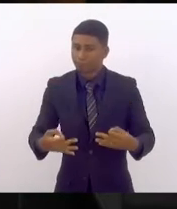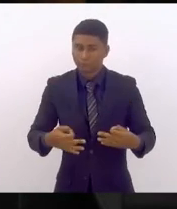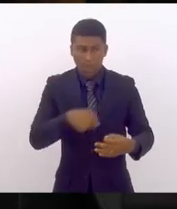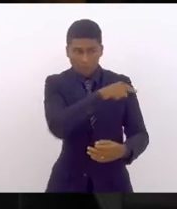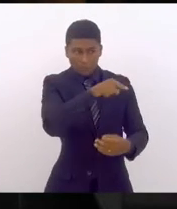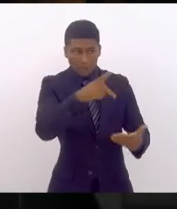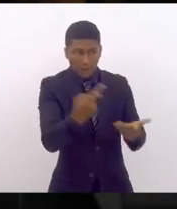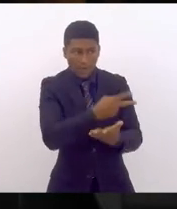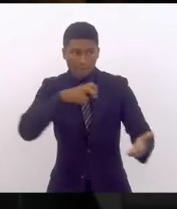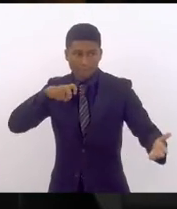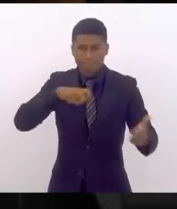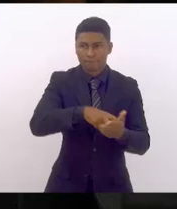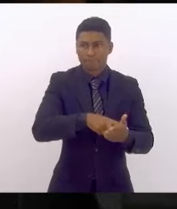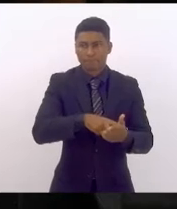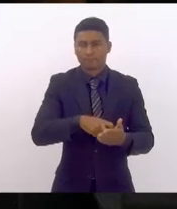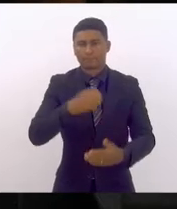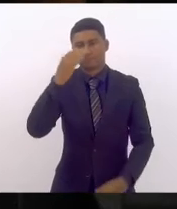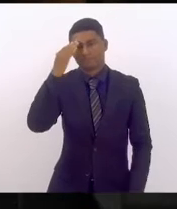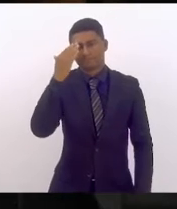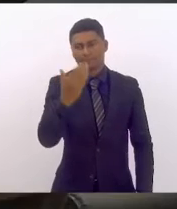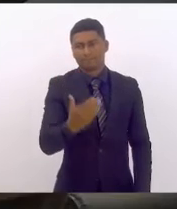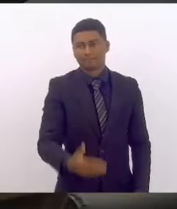poder os culpados